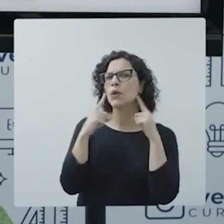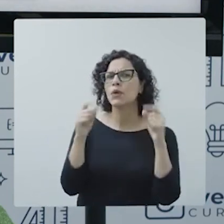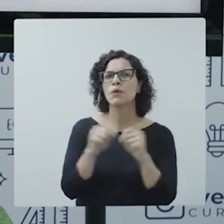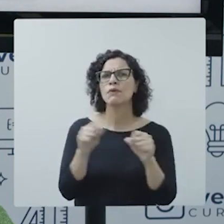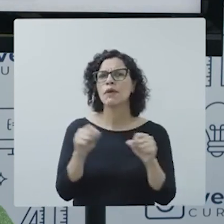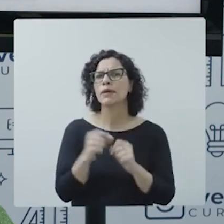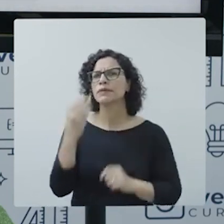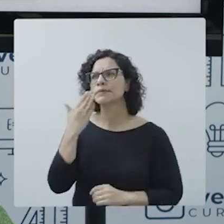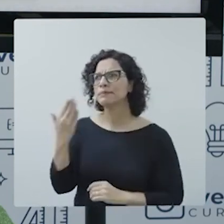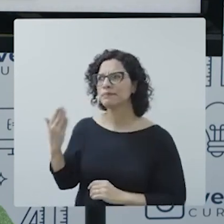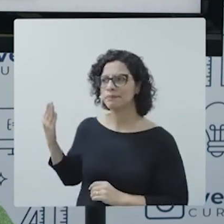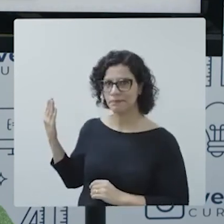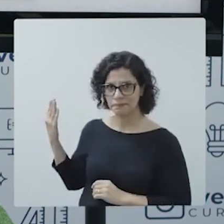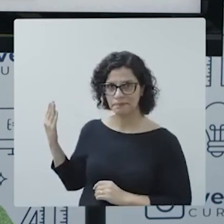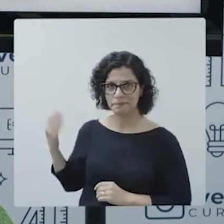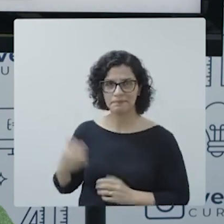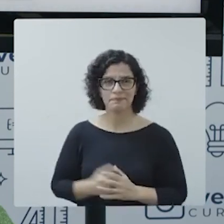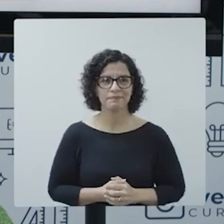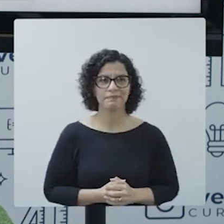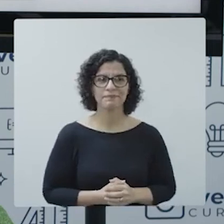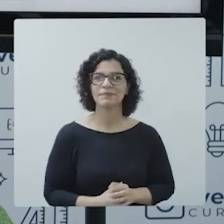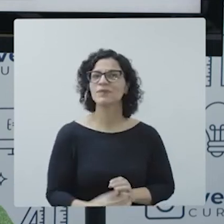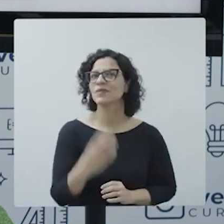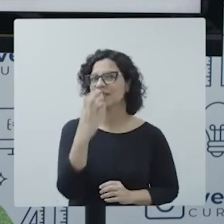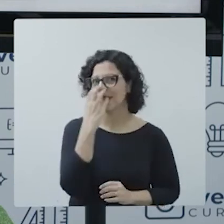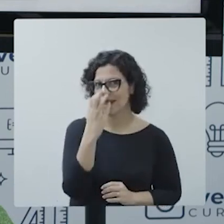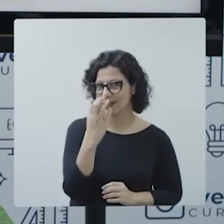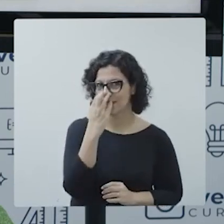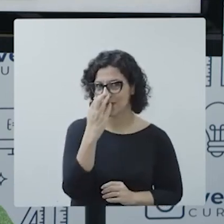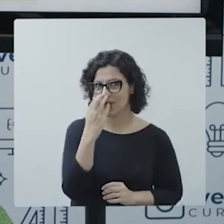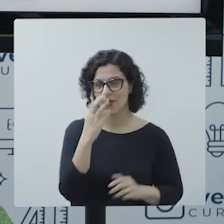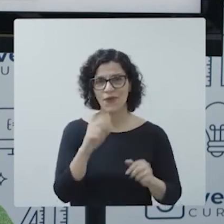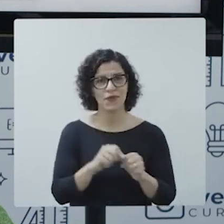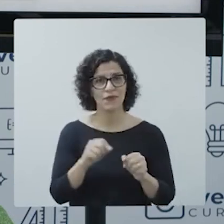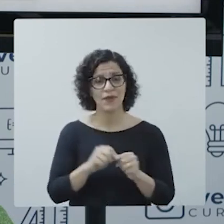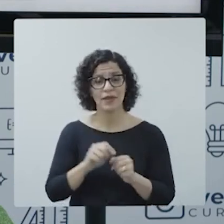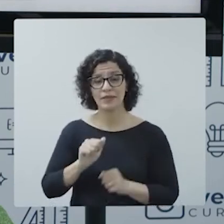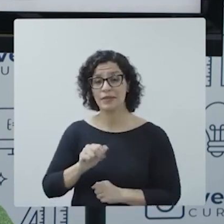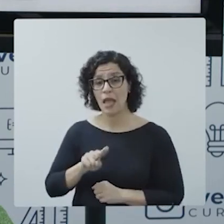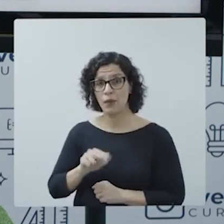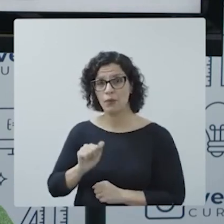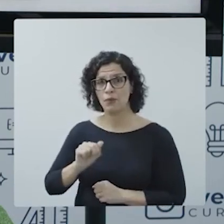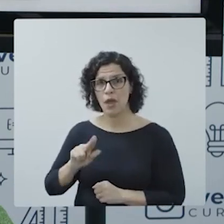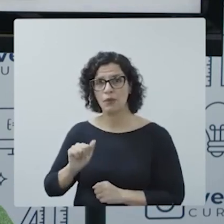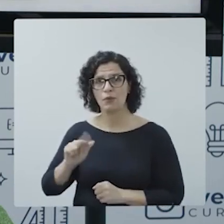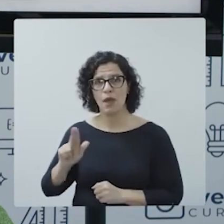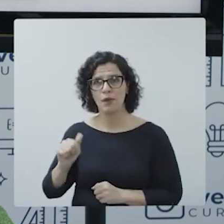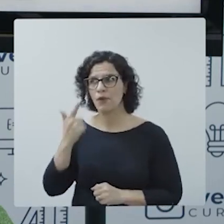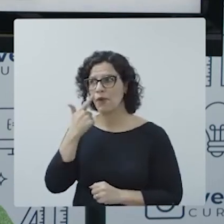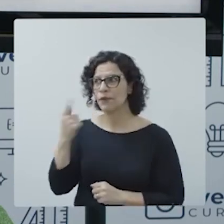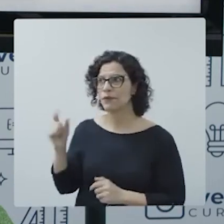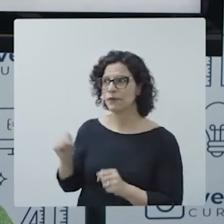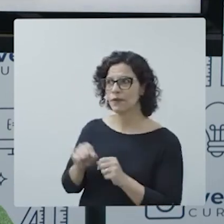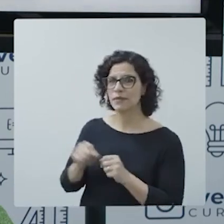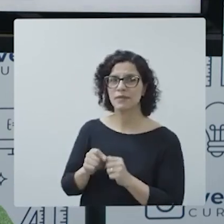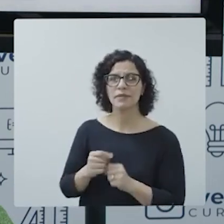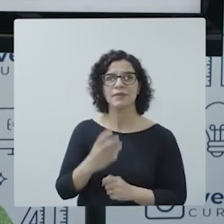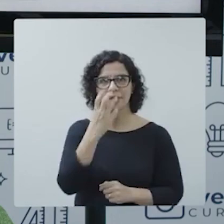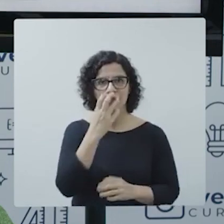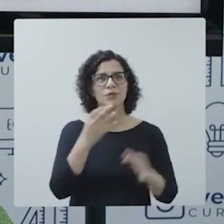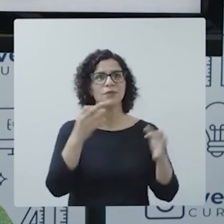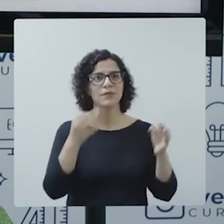que emite esse som? É o cachorro. Quem falou